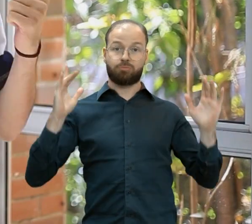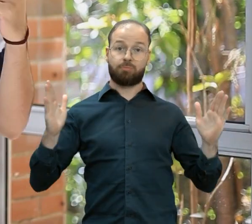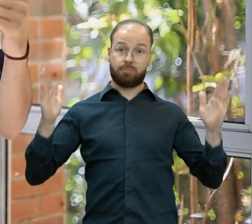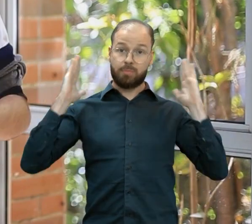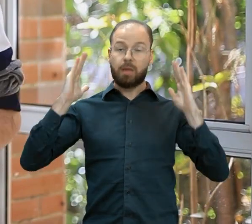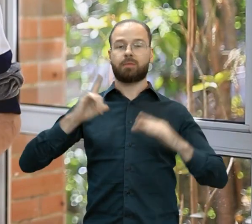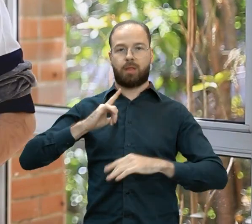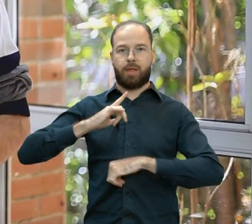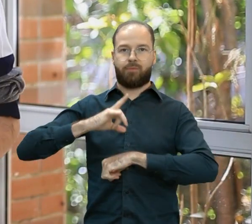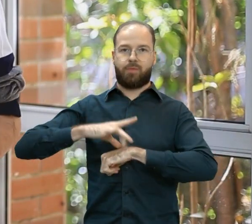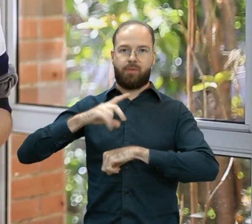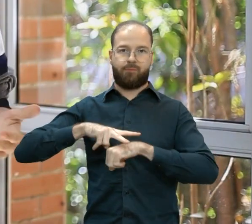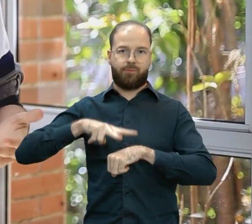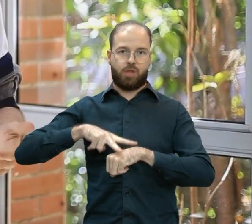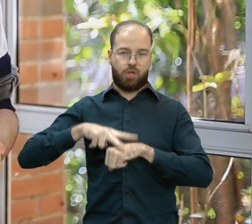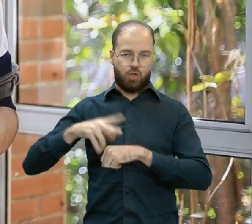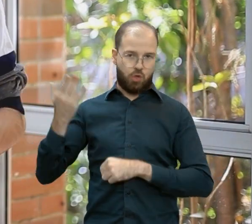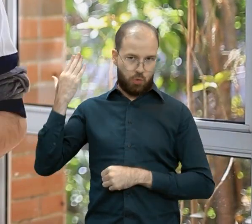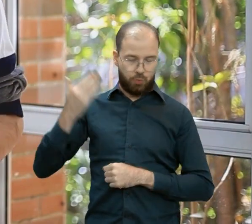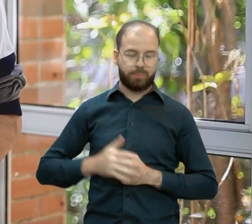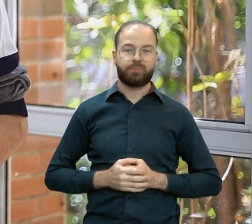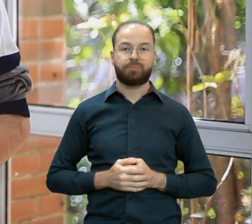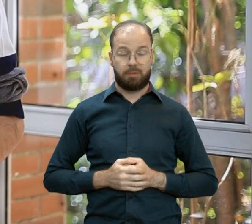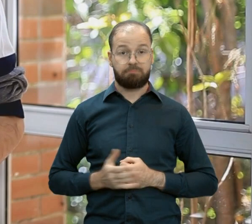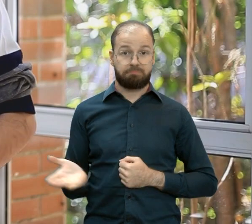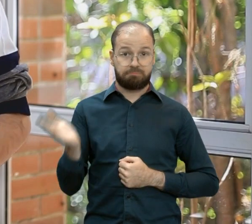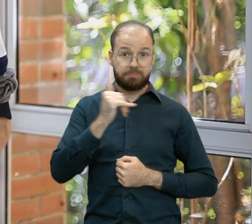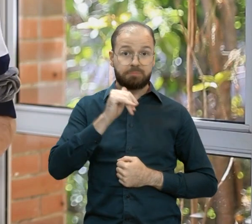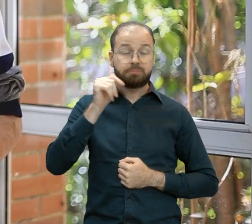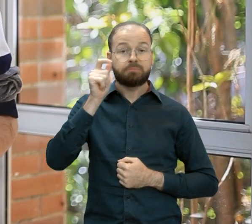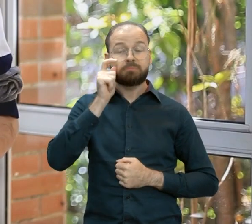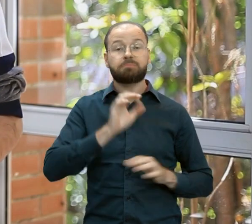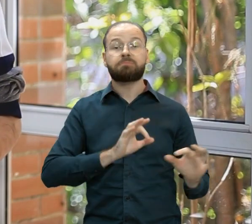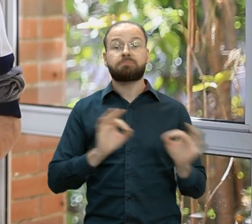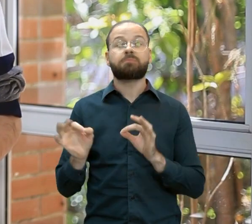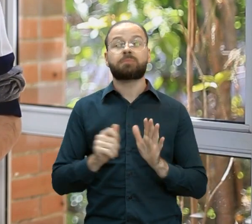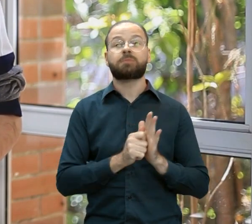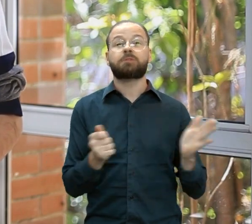de vidro aqui no fundo. Pois então, vamos embora conferir a agenda?